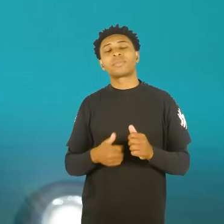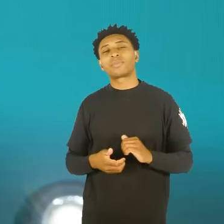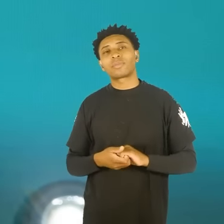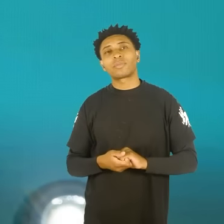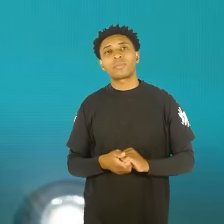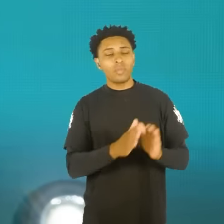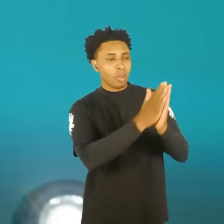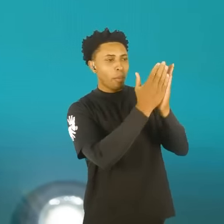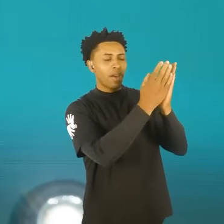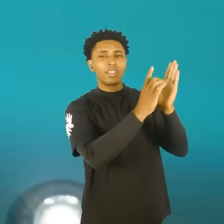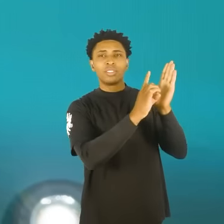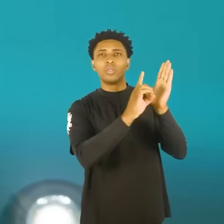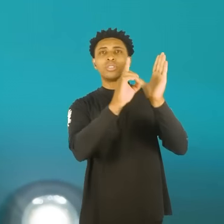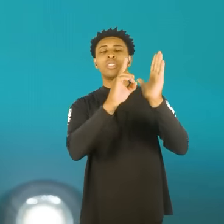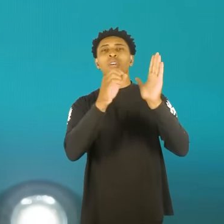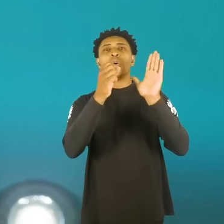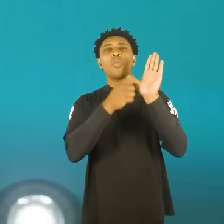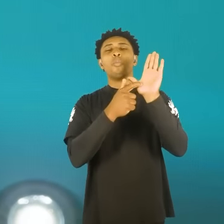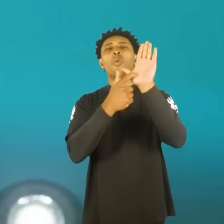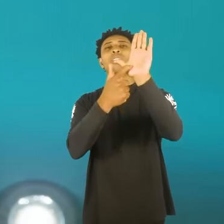E a Bíblia diz, quando